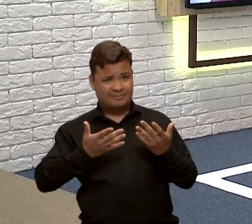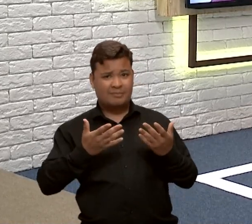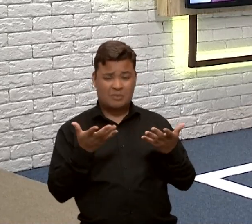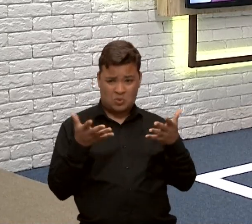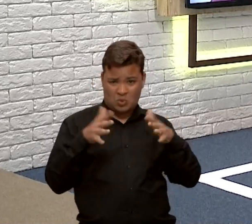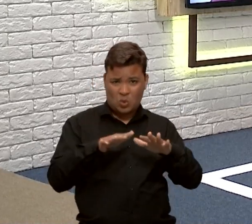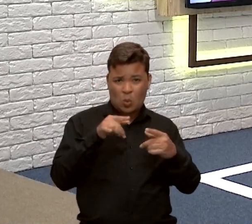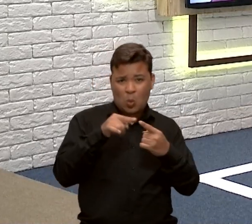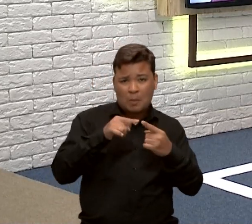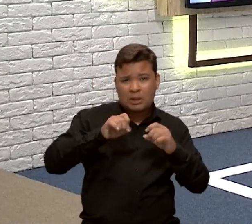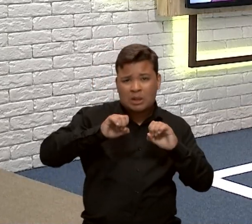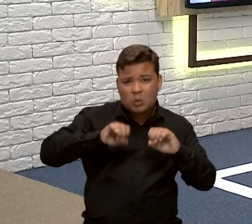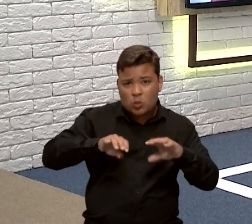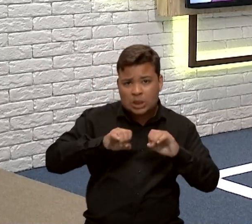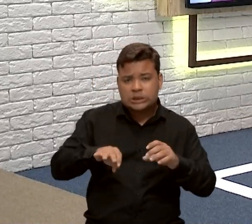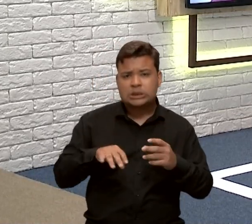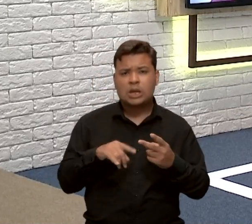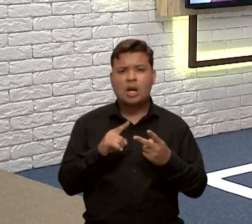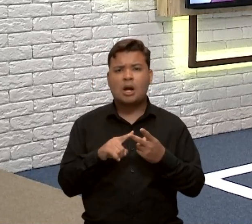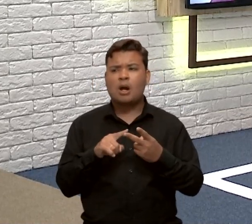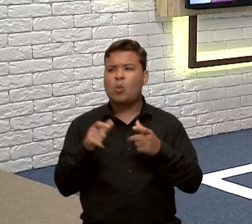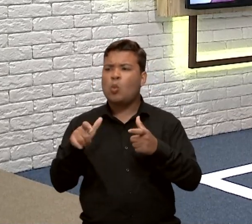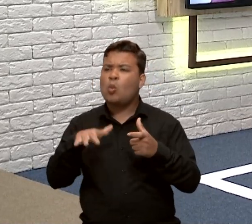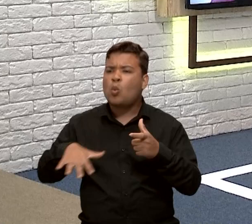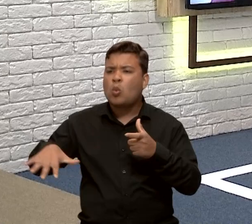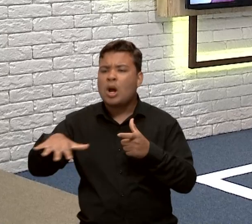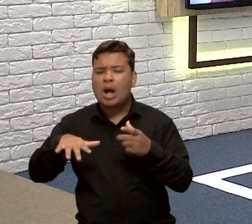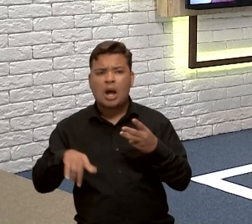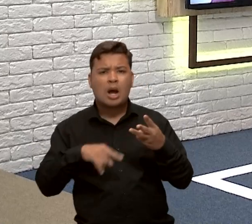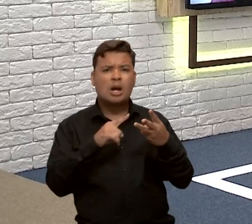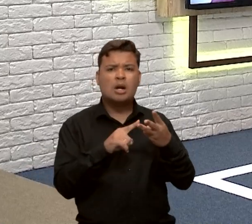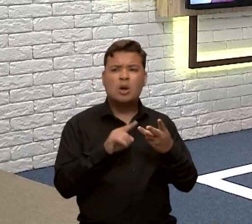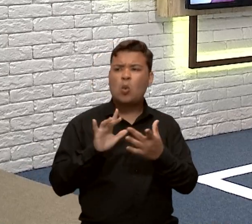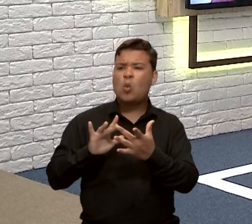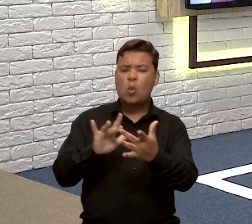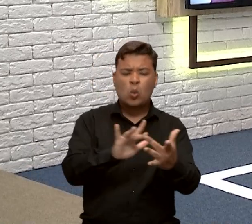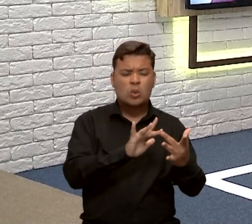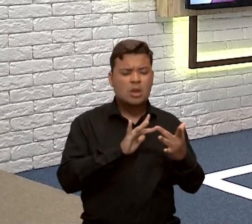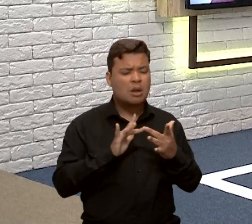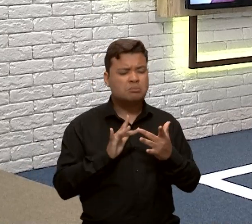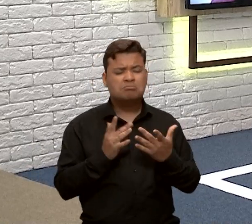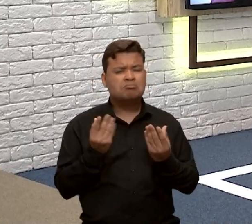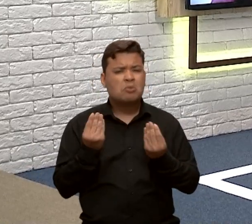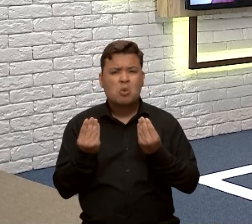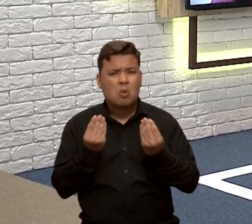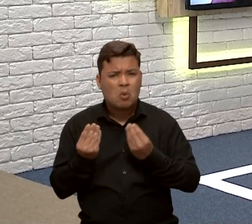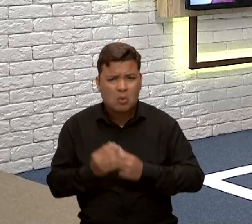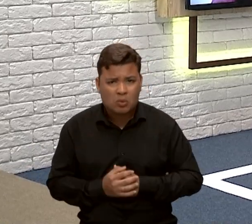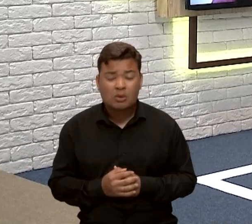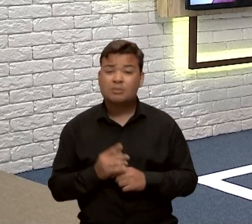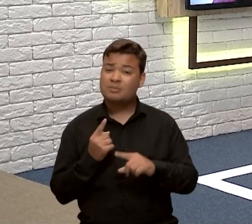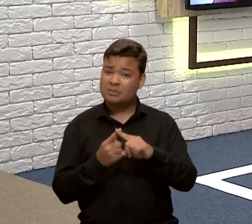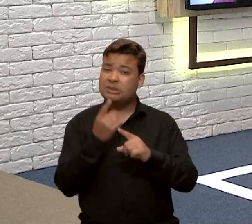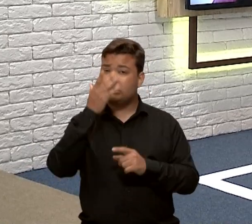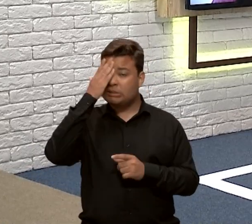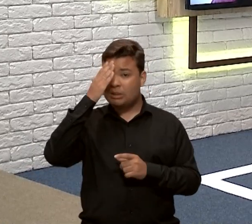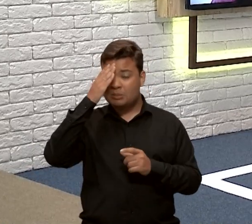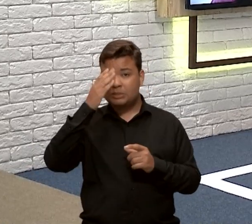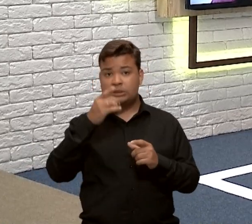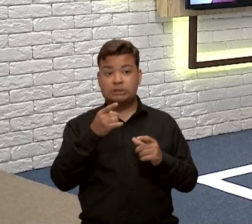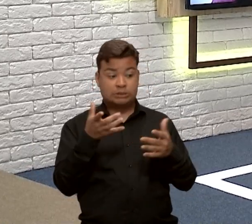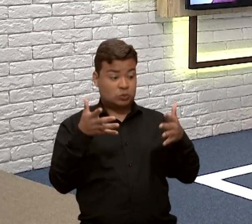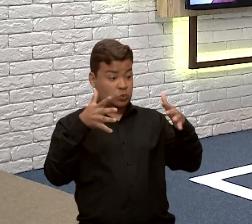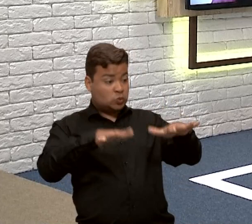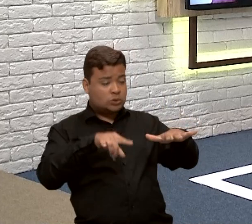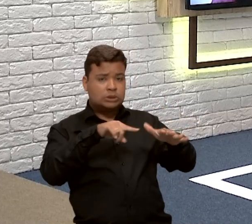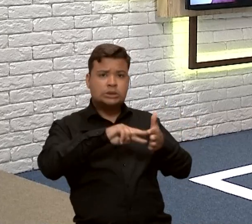educacionais, do espaço, dos contatos. Queria que a senhora explicasse um pouquinho para a gente, porque é um termo bem amplo e que a gente precisa sempre falar